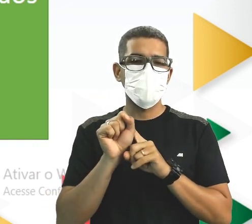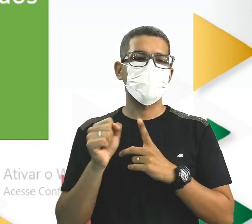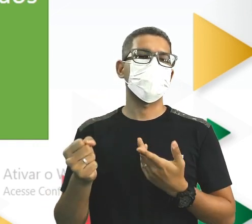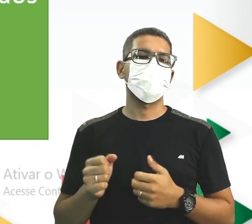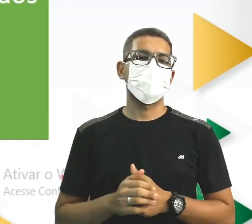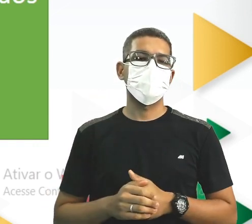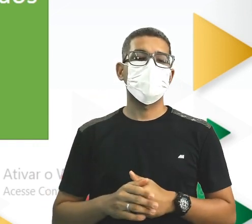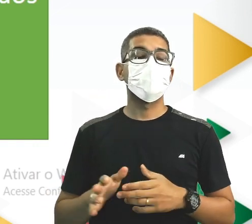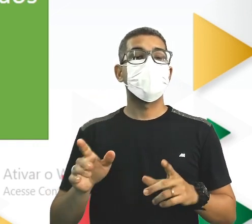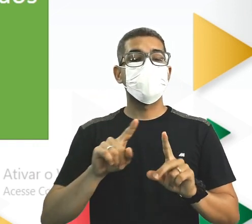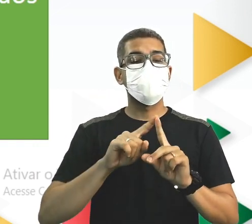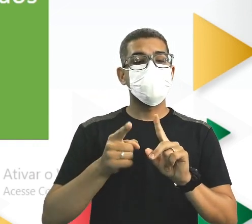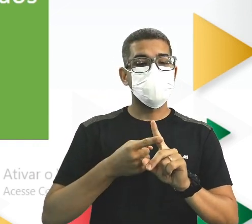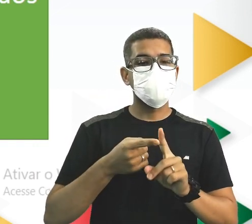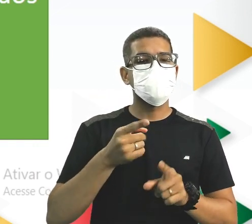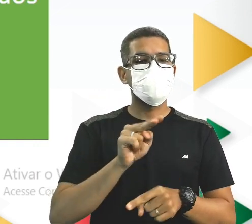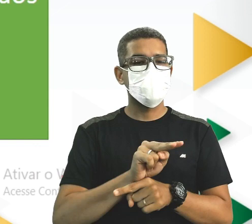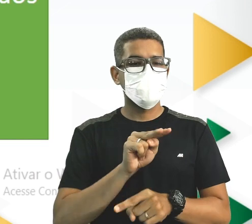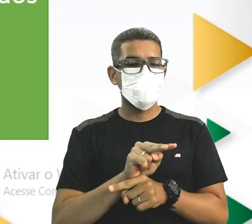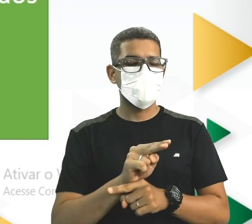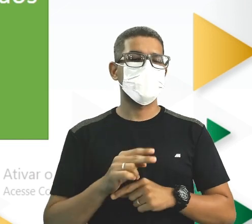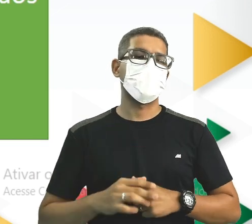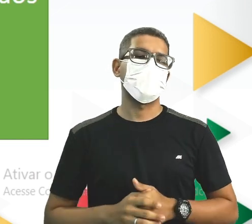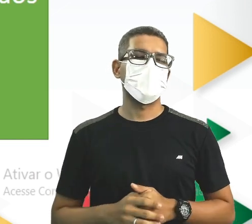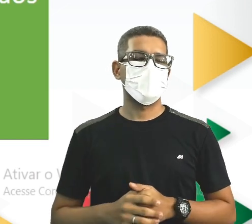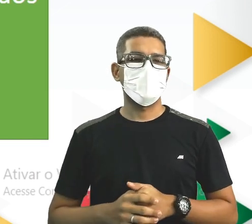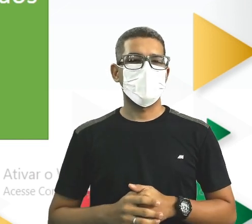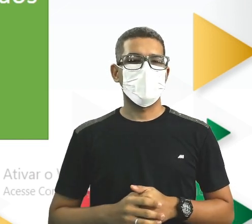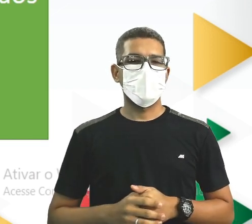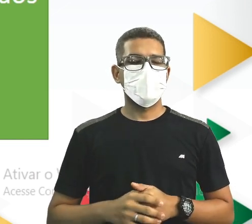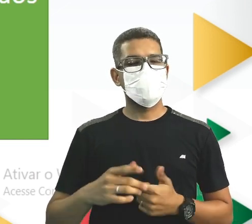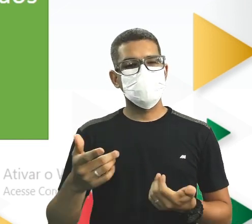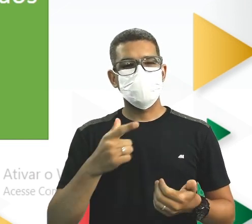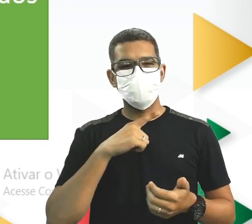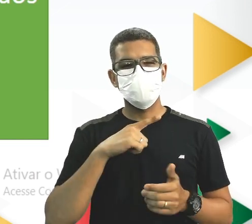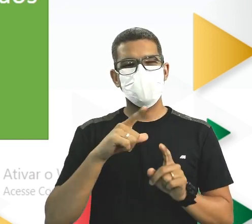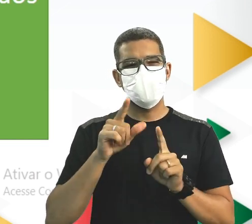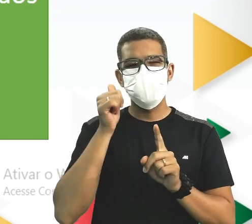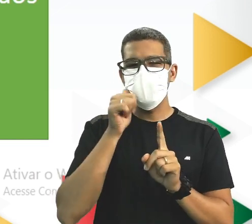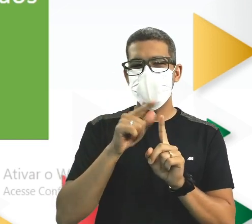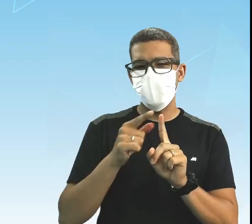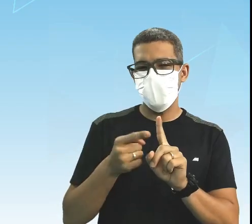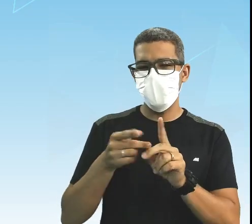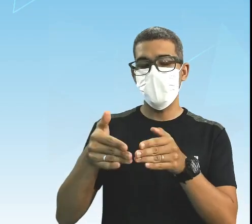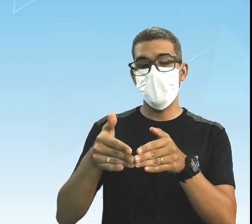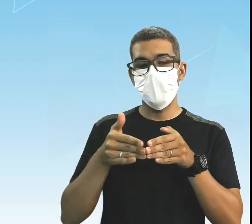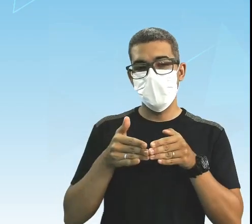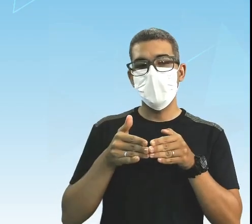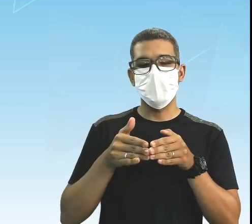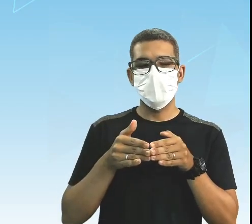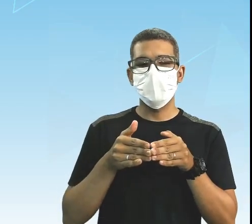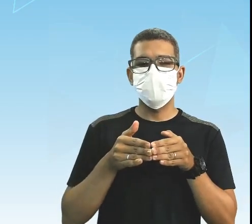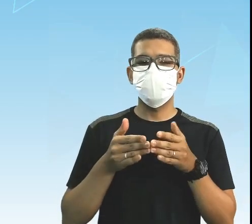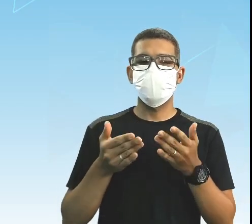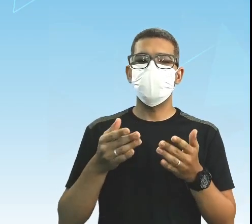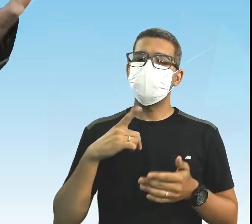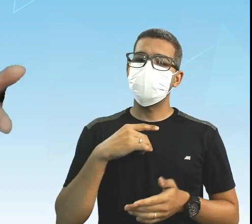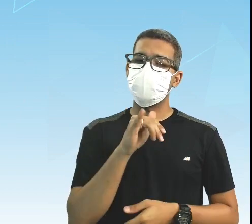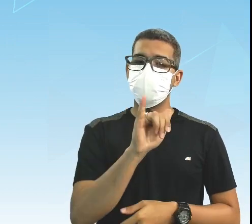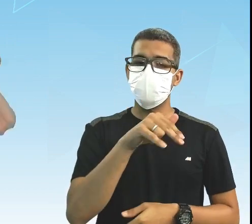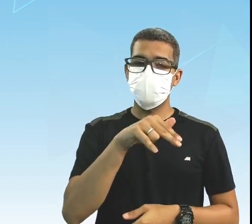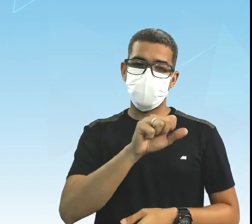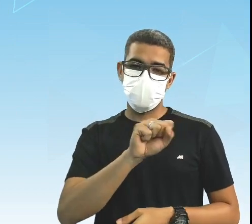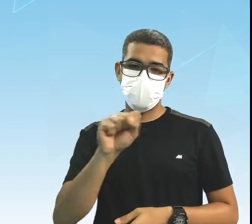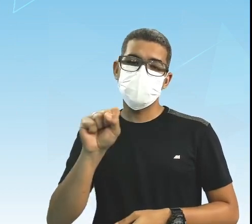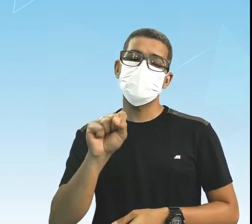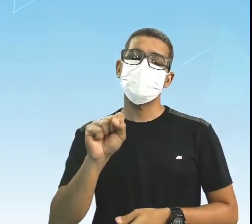da maternidade, quando a grávida tem direito à licença maternidade. Então, você vai lá, vai precisar do INSS para garantir seus